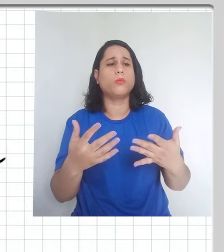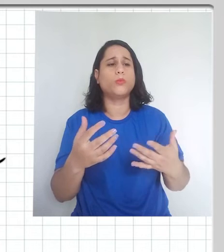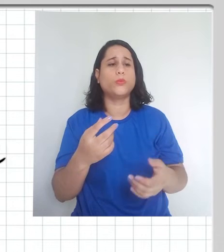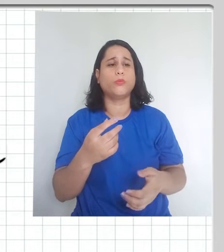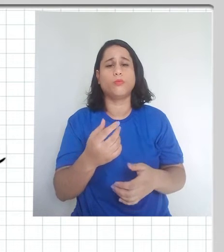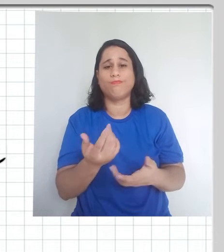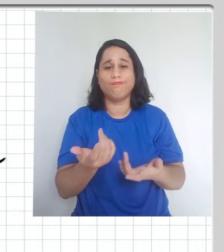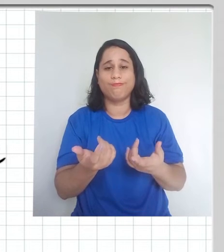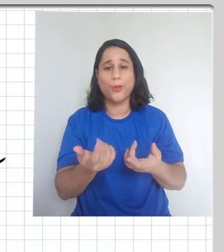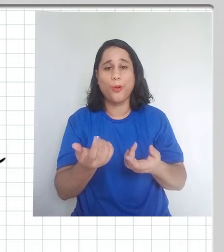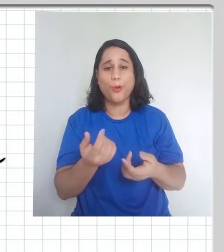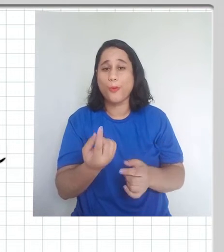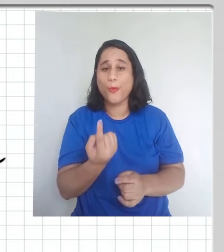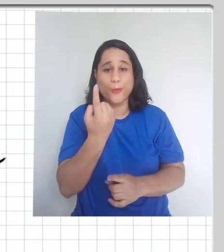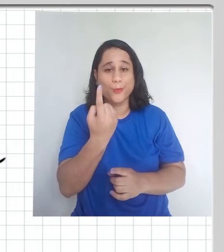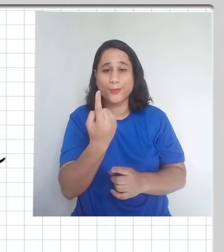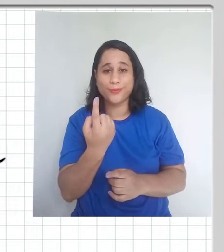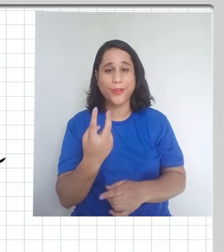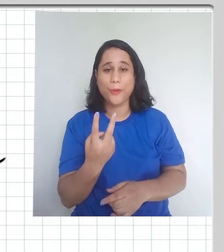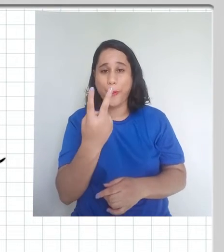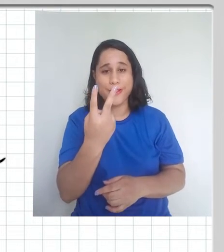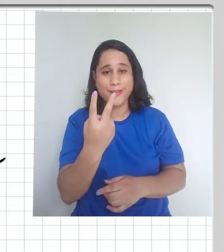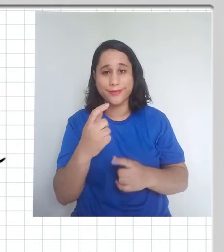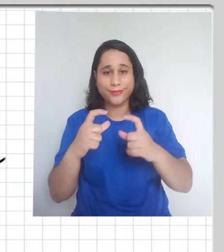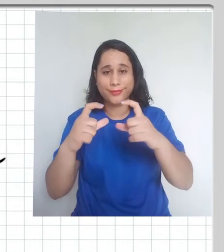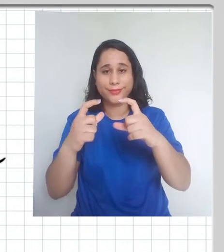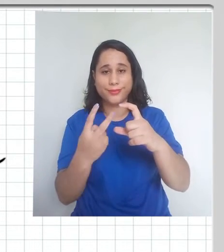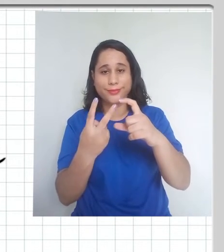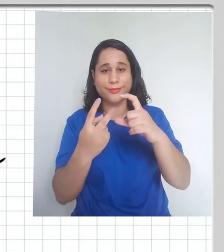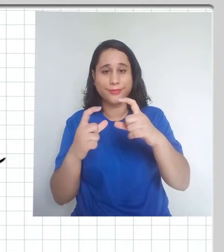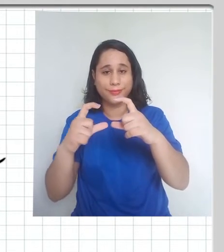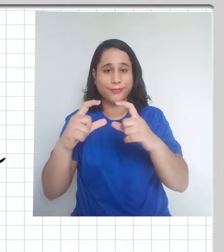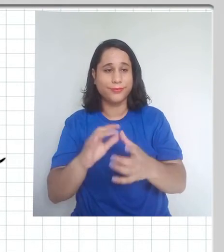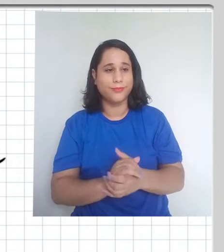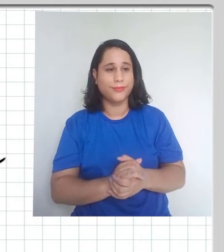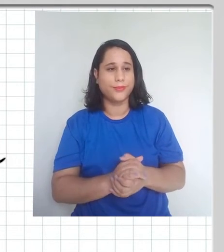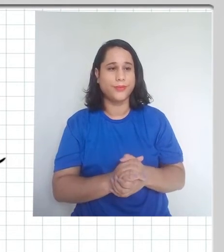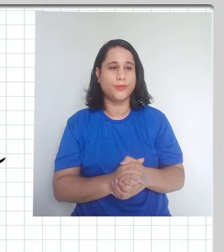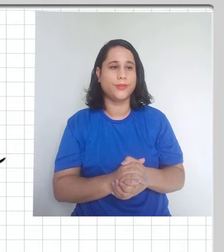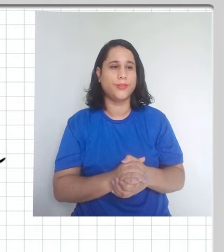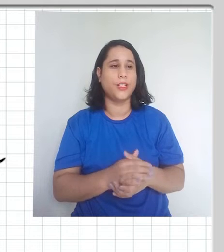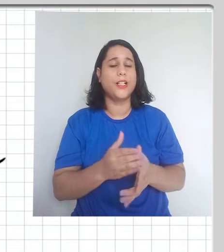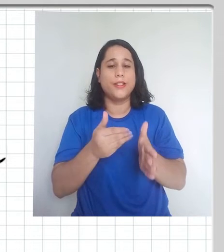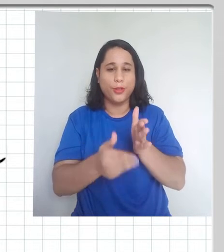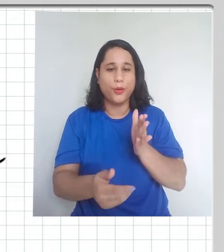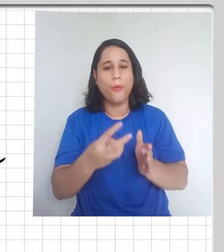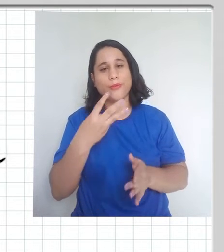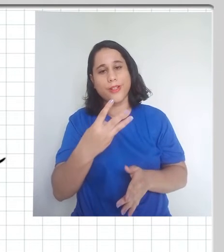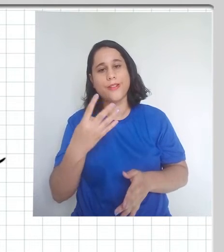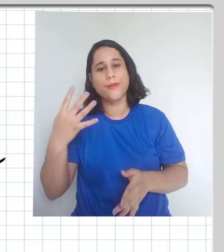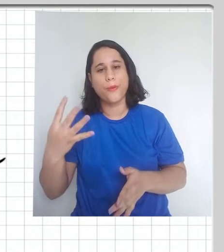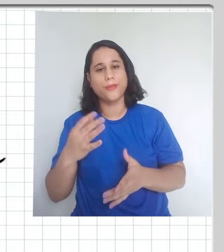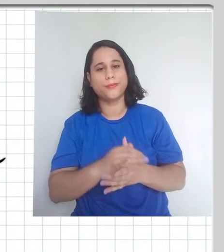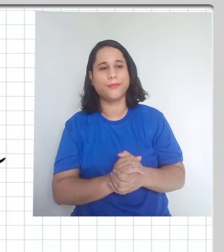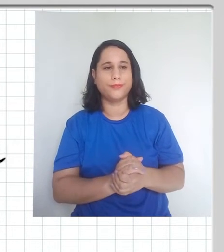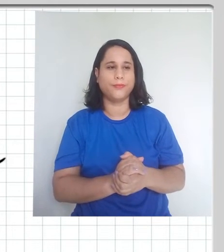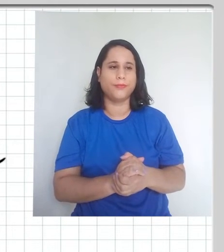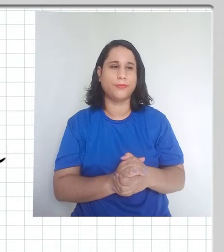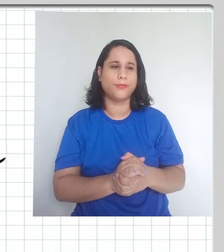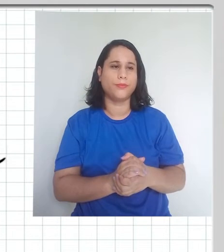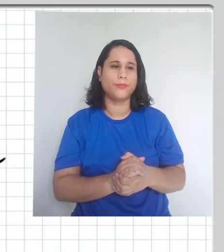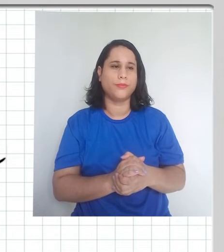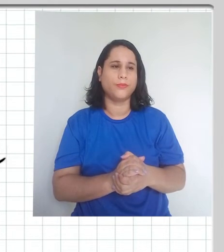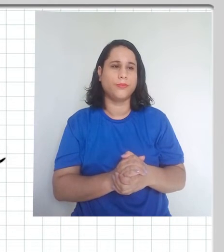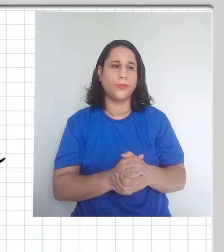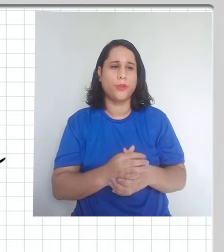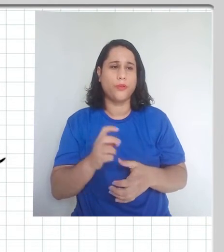O conjunto unitário 2. Beleza? Você retirou quem? O 3 e o 4. O 5 não retira porque não